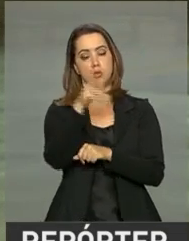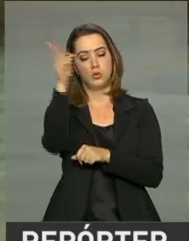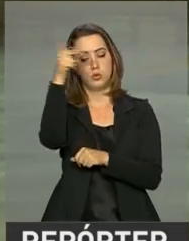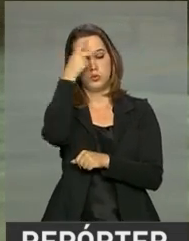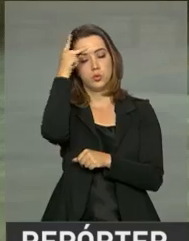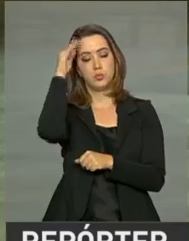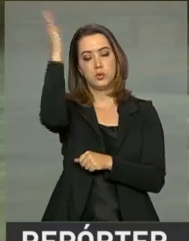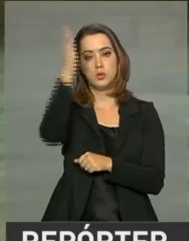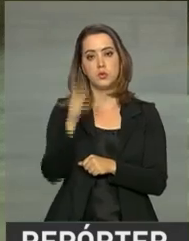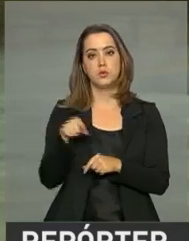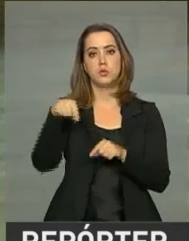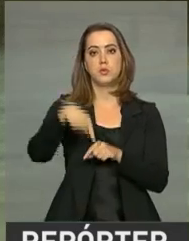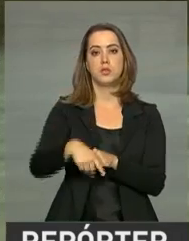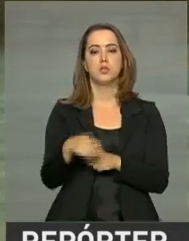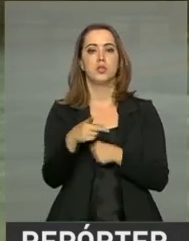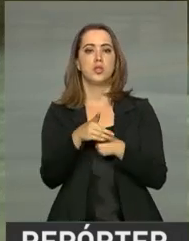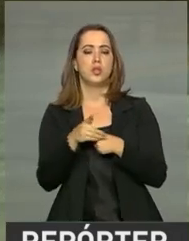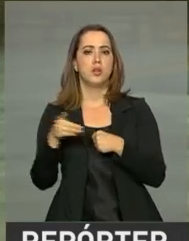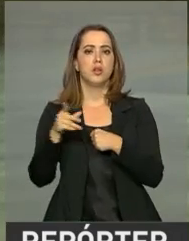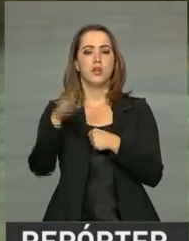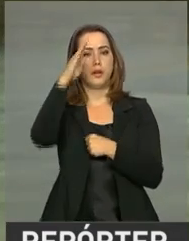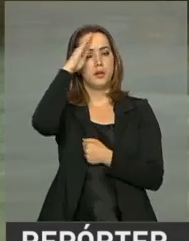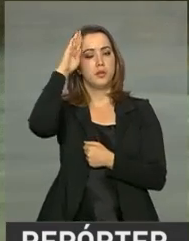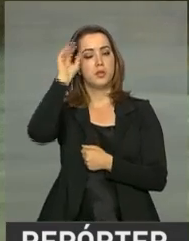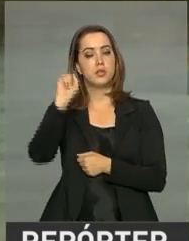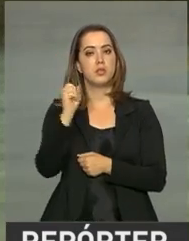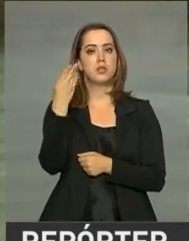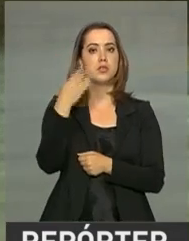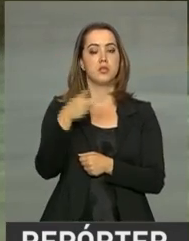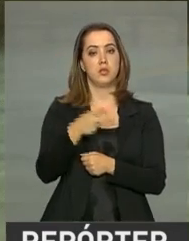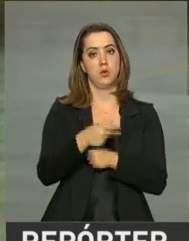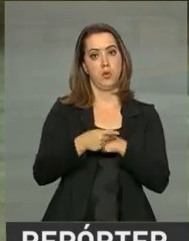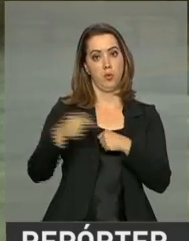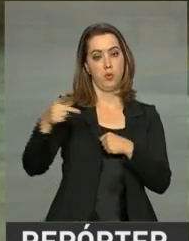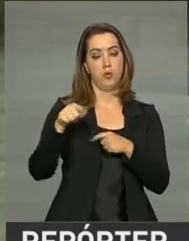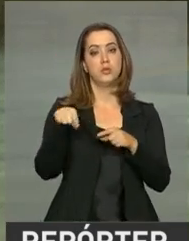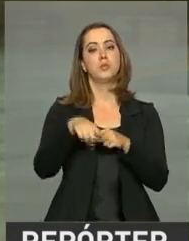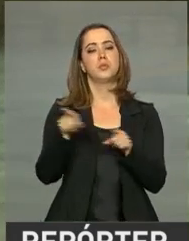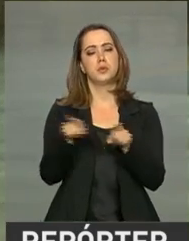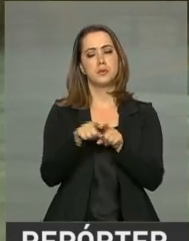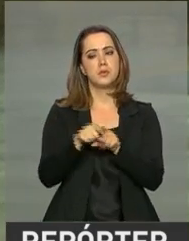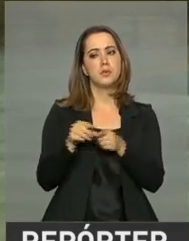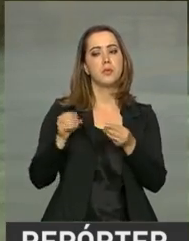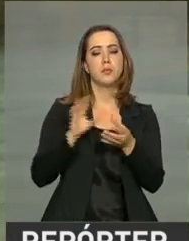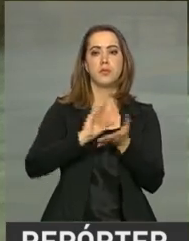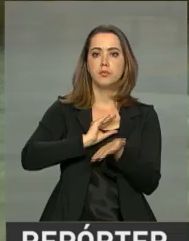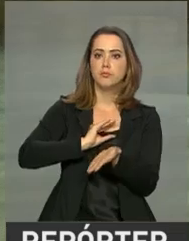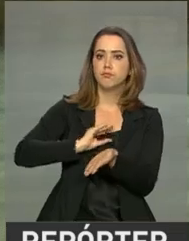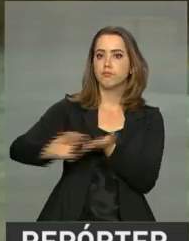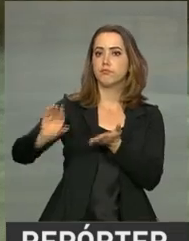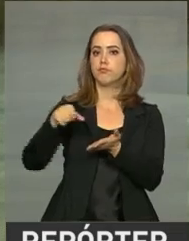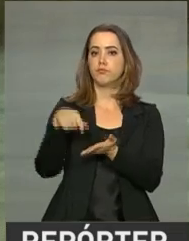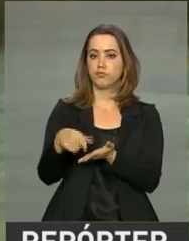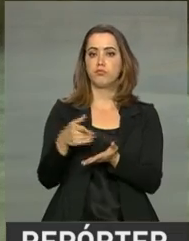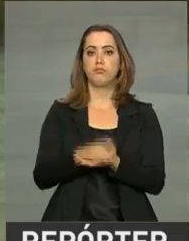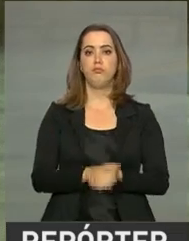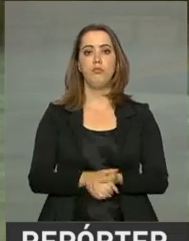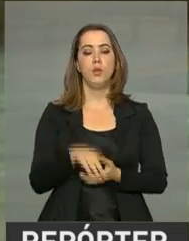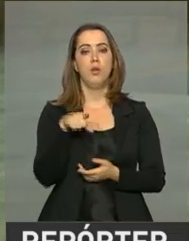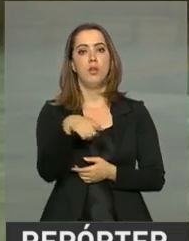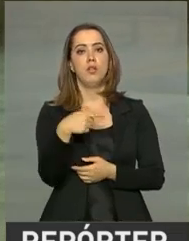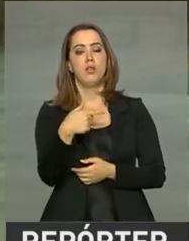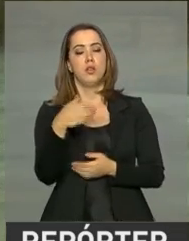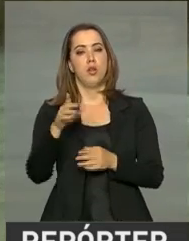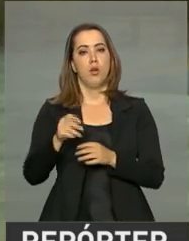na graduação ou na pós-graduação, também foi contemplado nessa última sexta-feira com a liberação desses recursos.